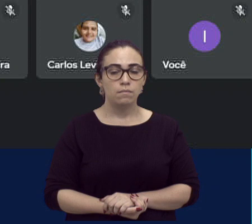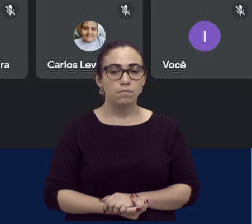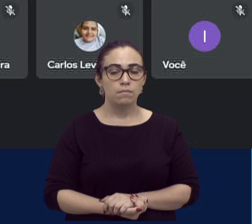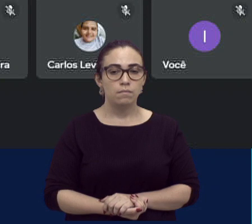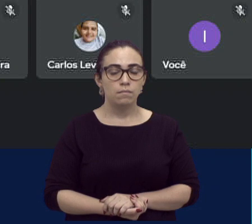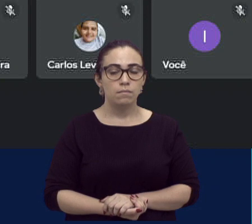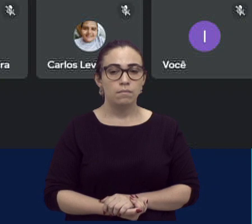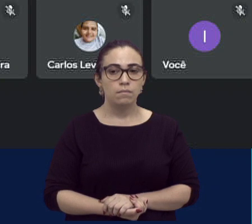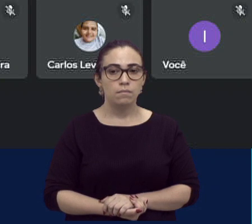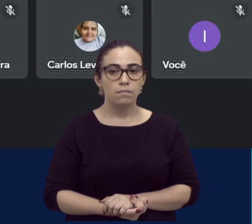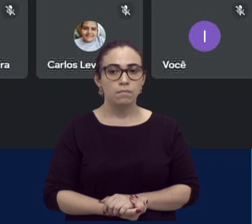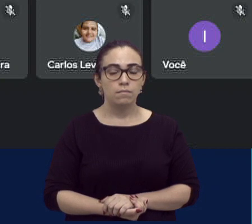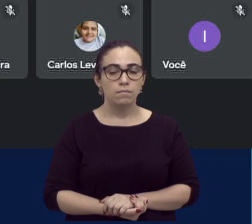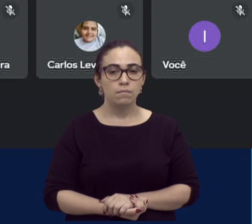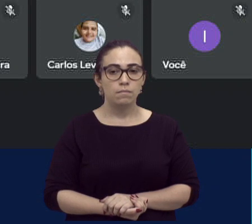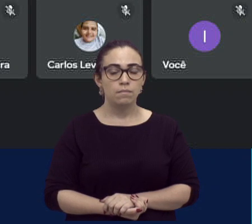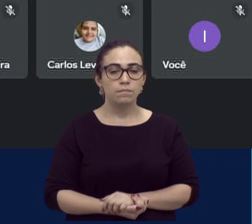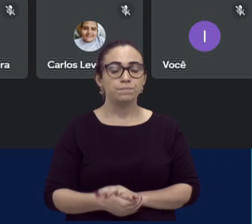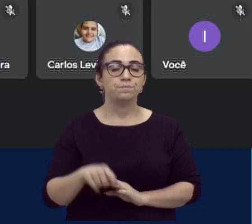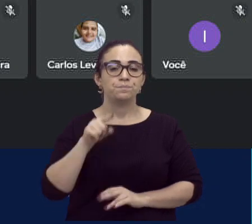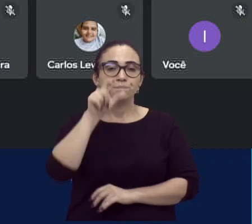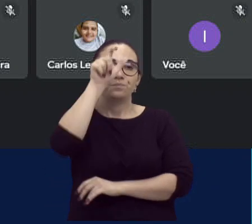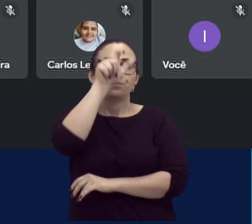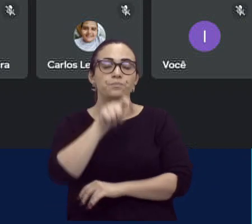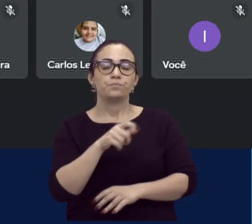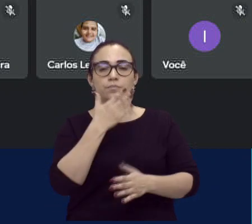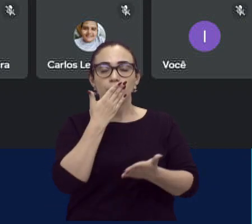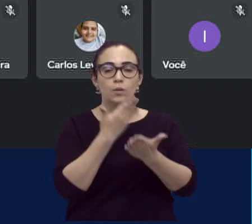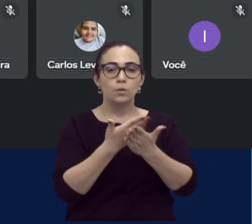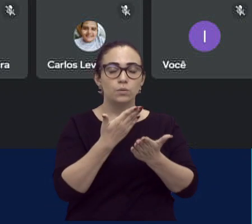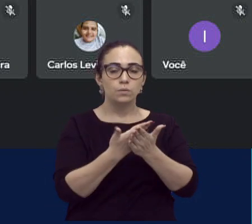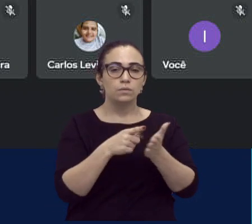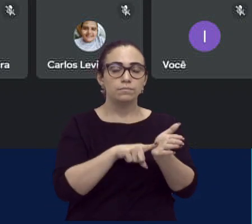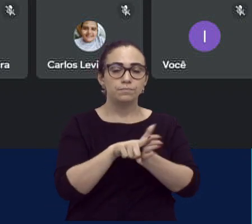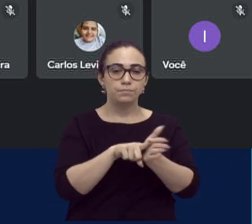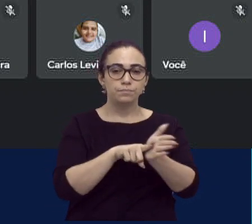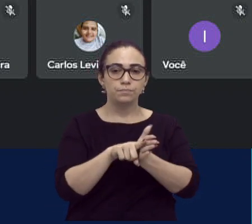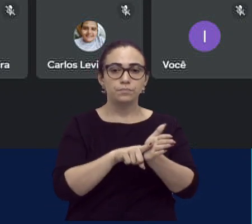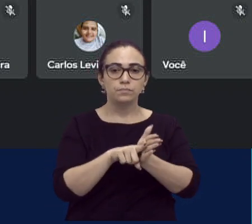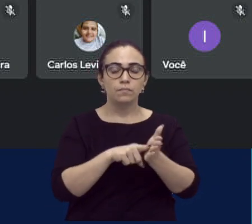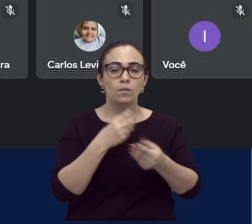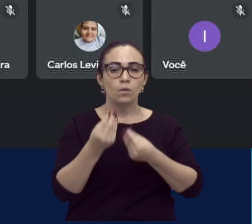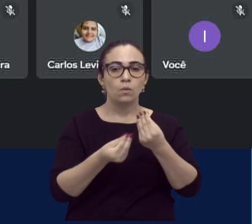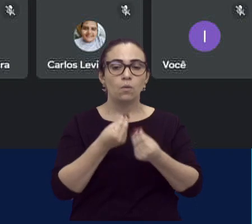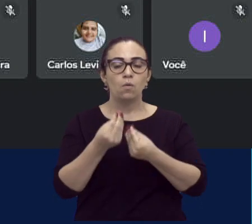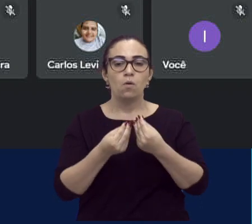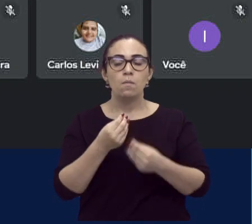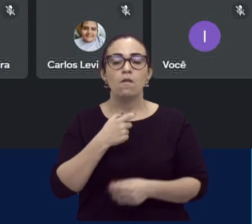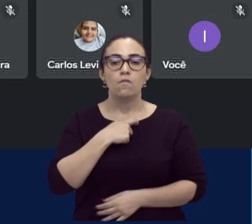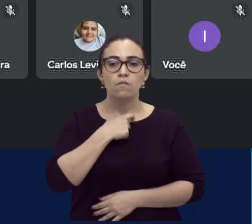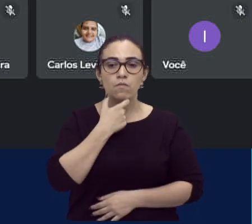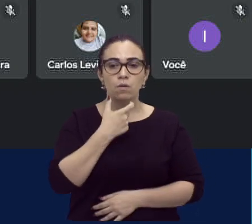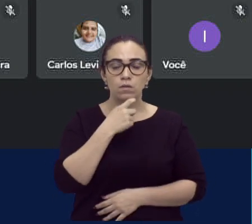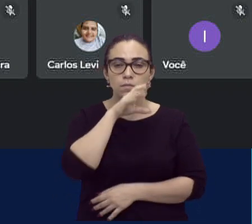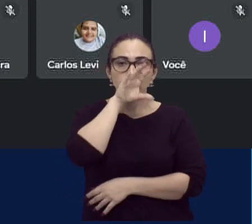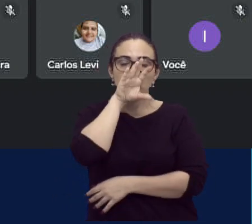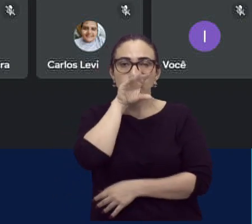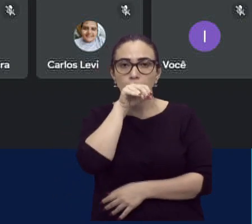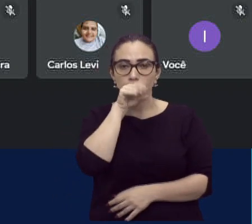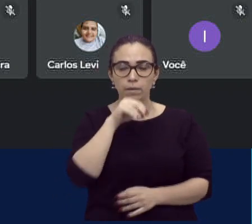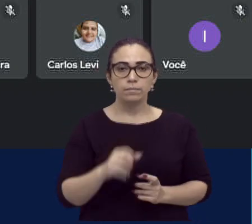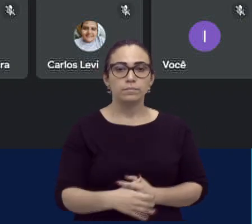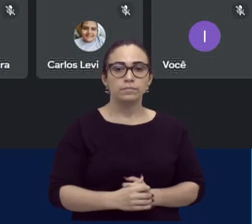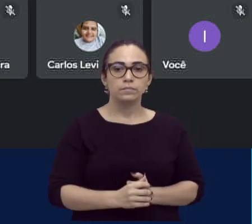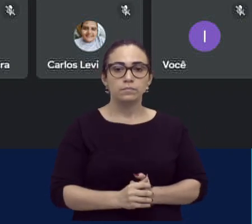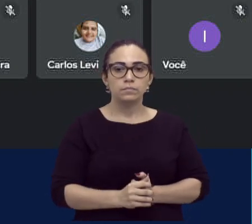Merabian. Ele realizou um estudo para testar o poder do tom de voz